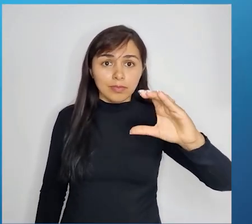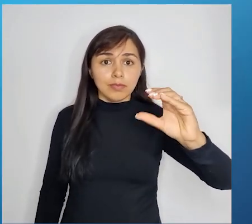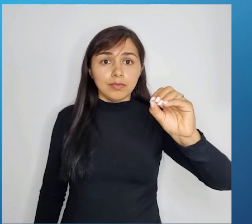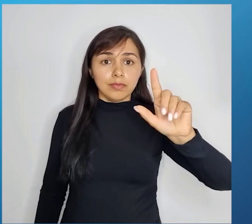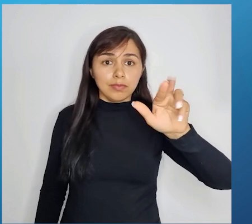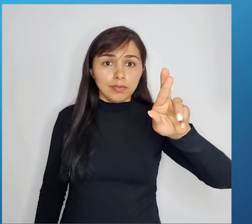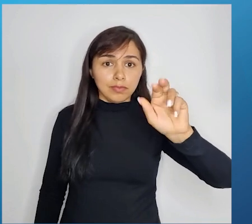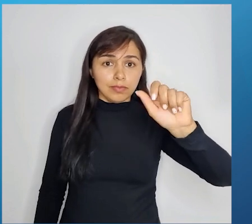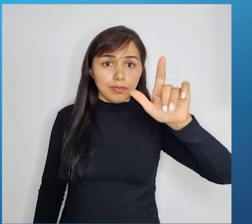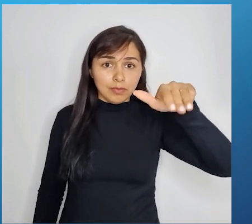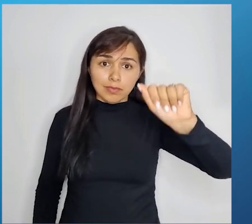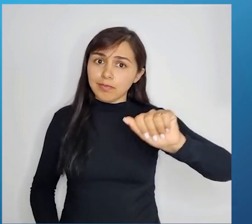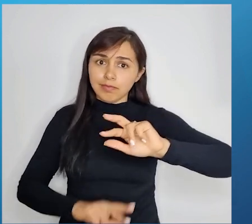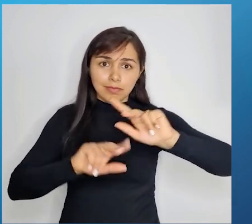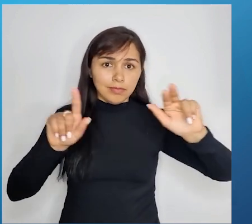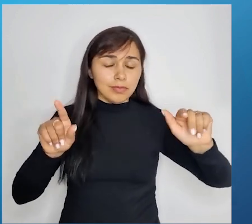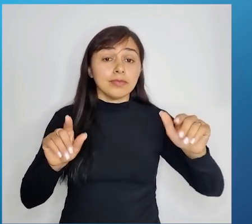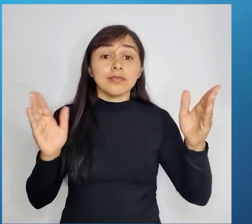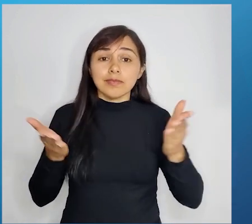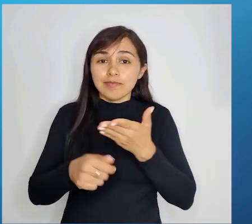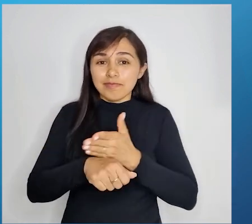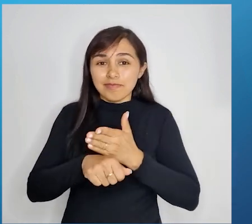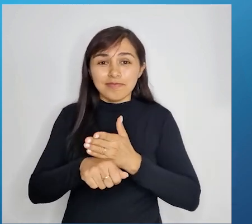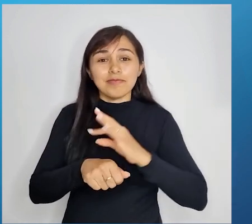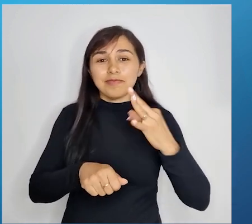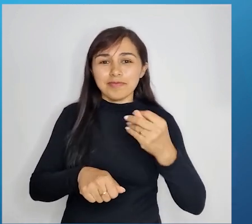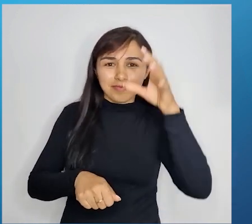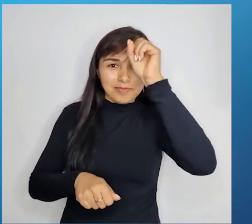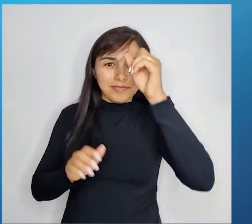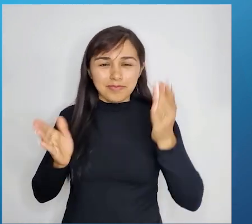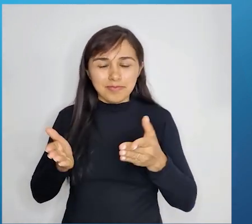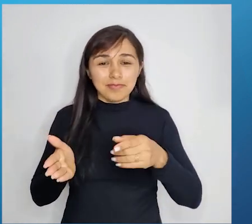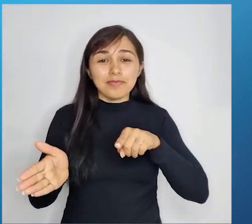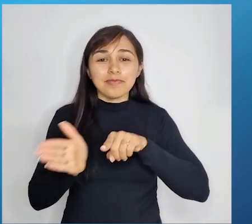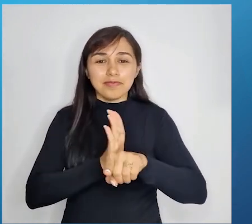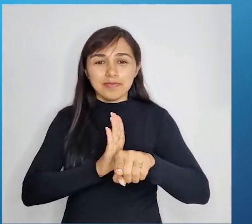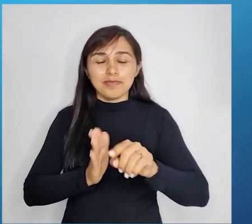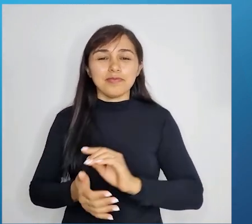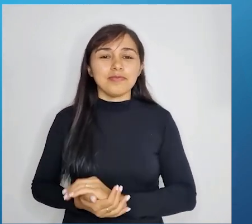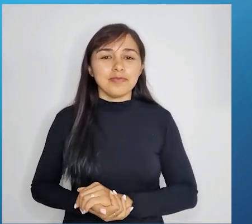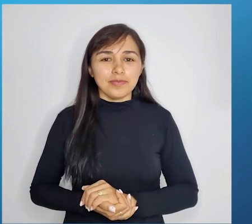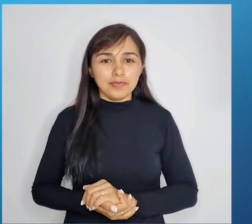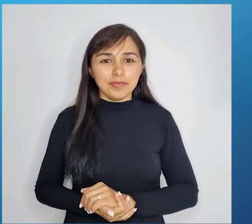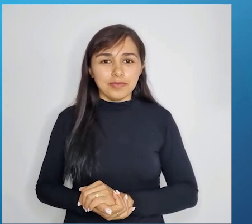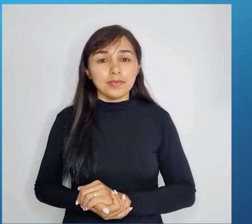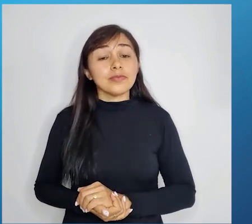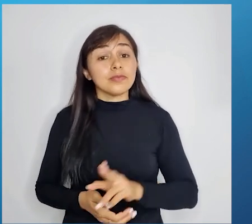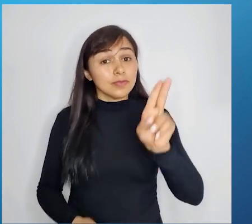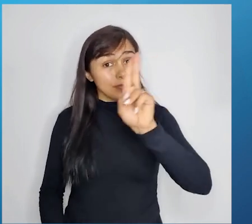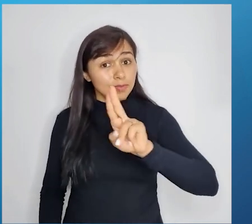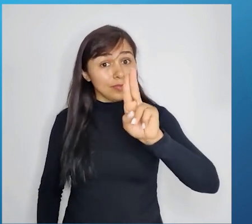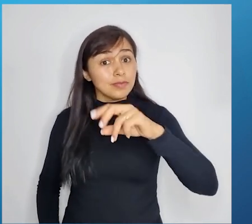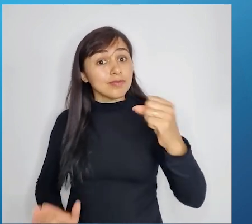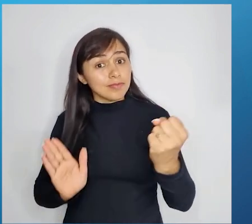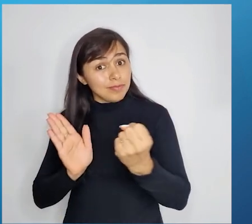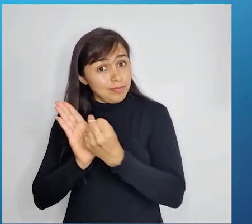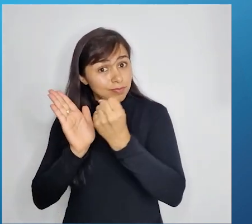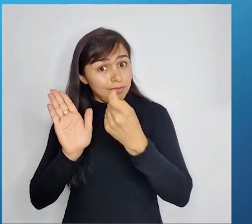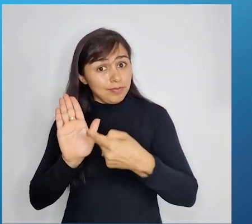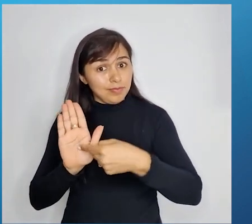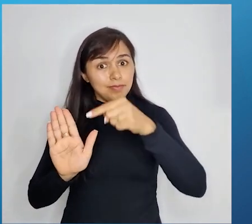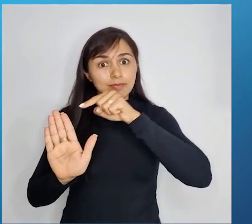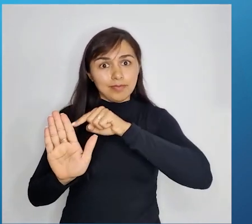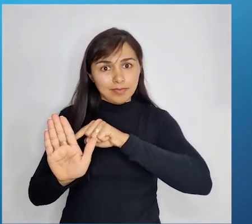vamos praticar o que aprendemos nessa aula. Nossa primeira pergunta diz o seguinte: uso de símbolos, metáforas